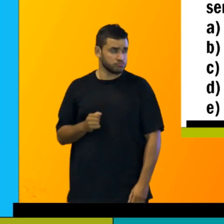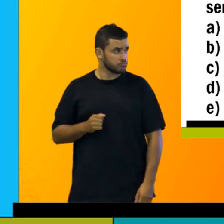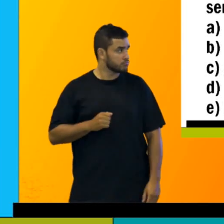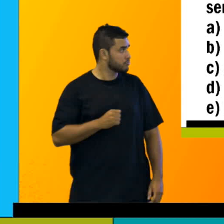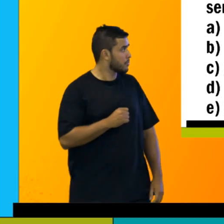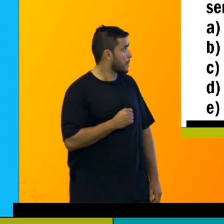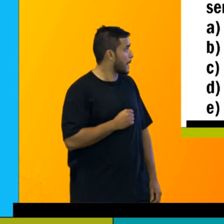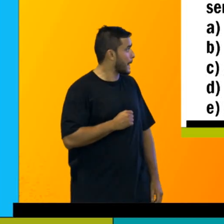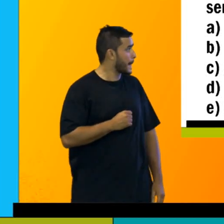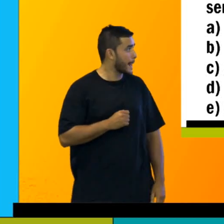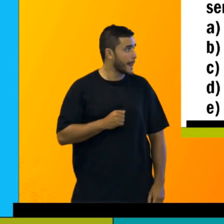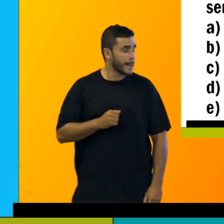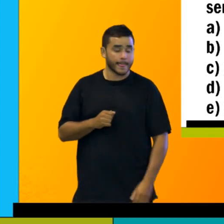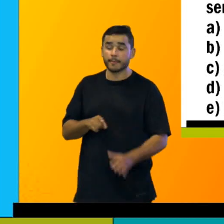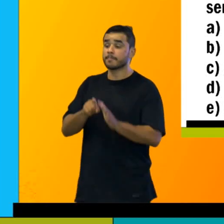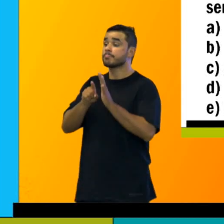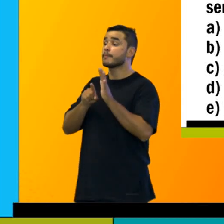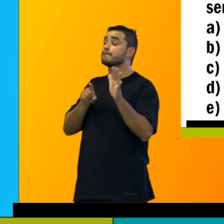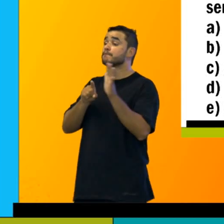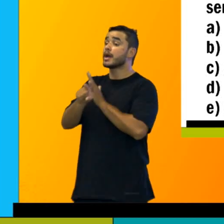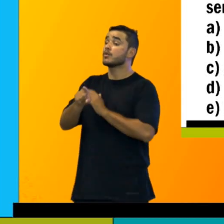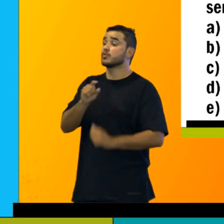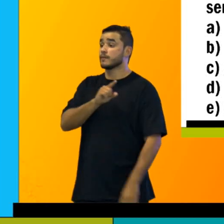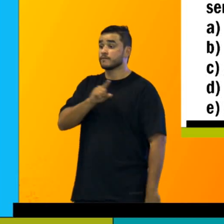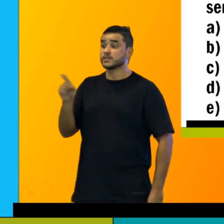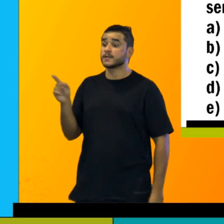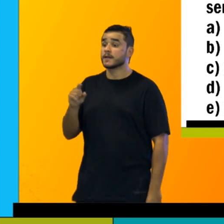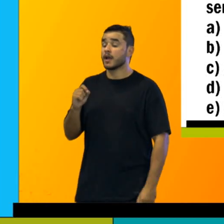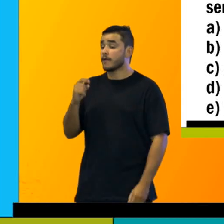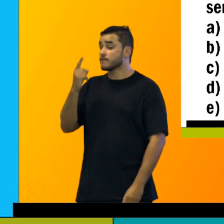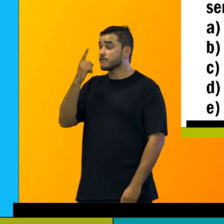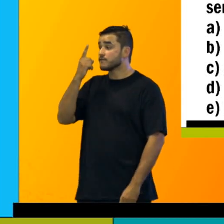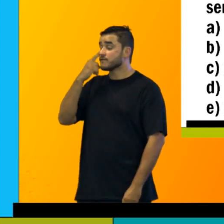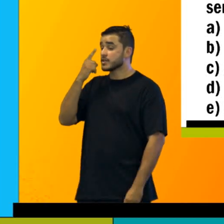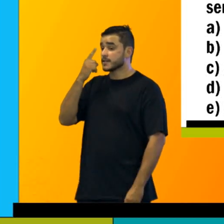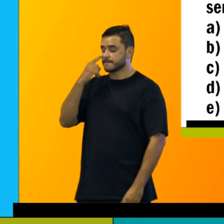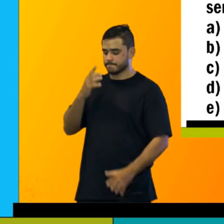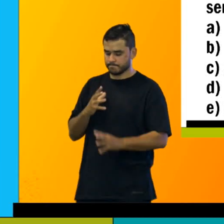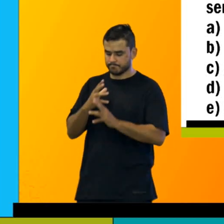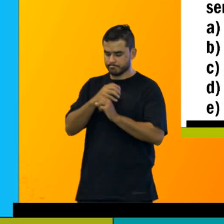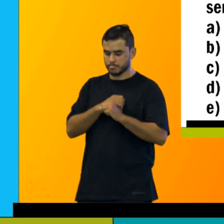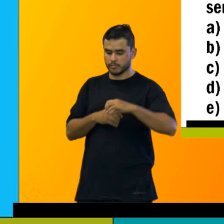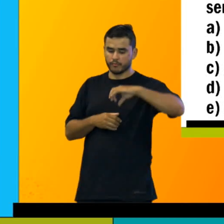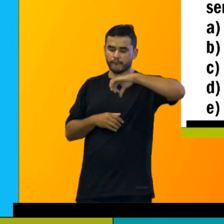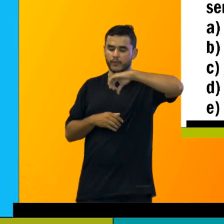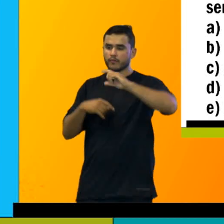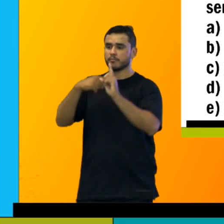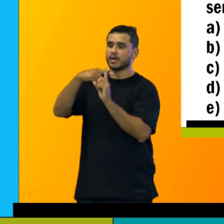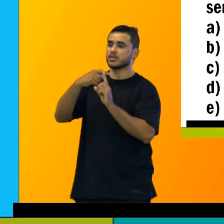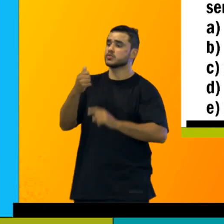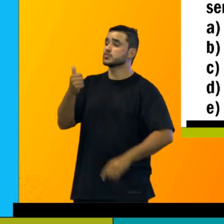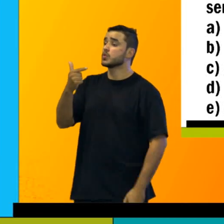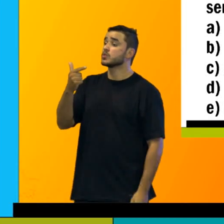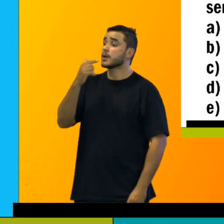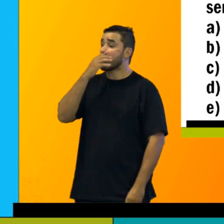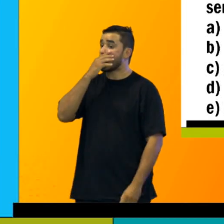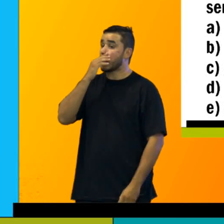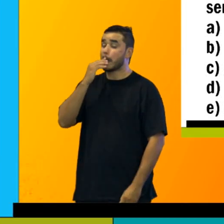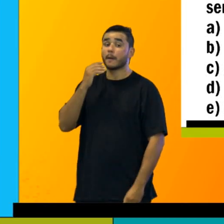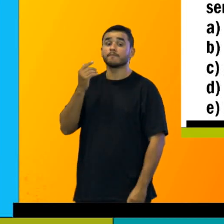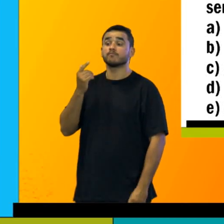agora. Considerando as informações do texto, o resultado da adição 9 mais 12. Ele quer saber quanto é 9 mais